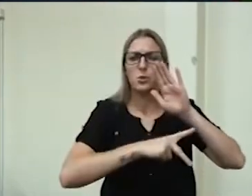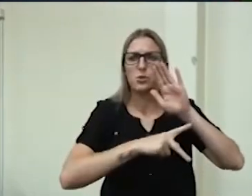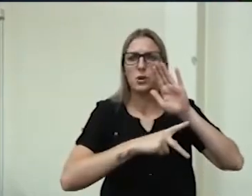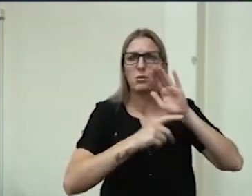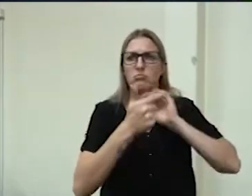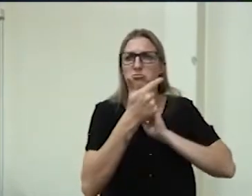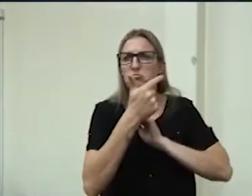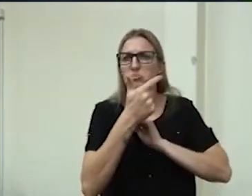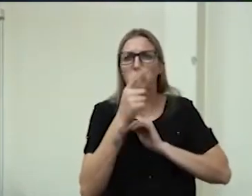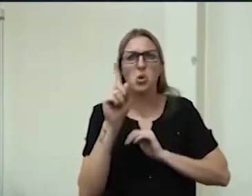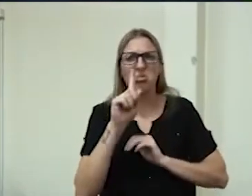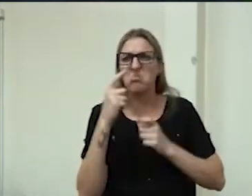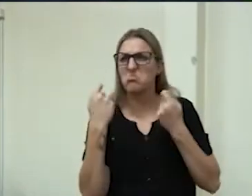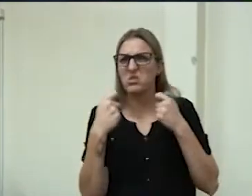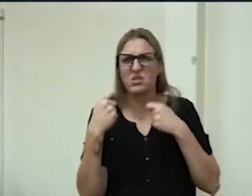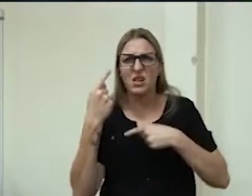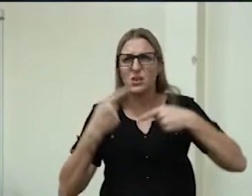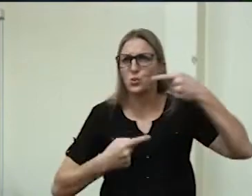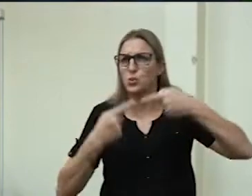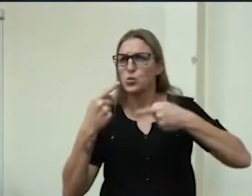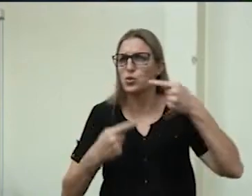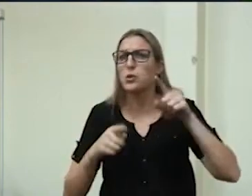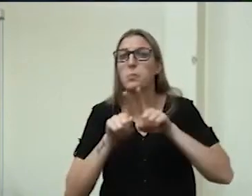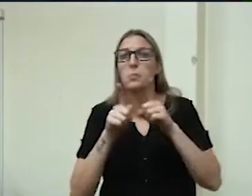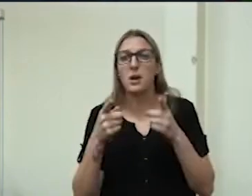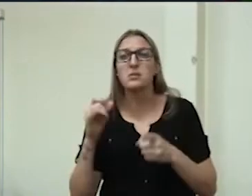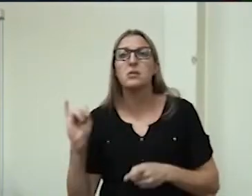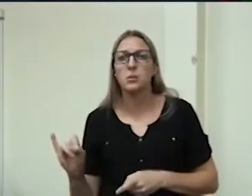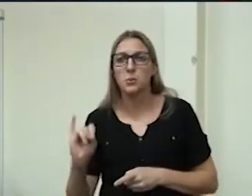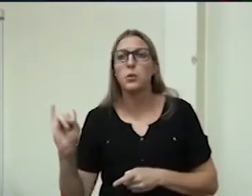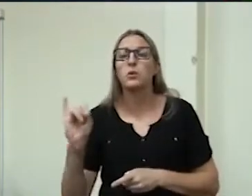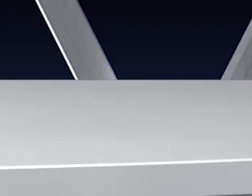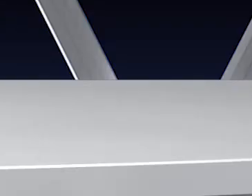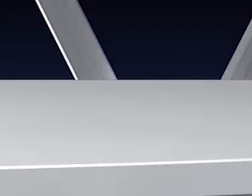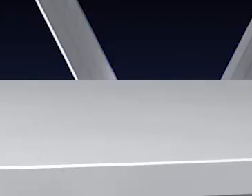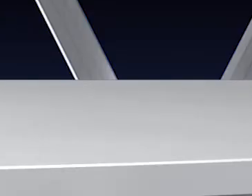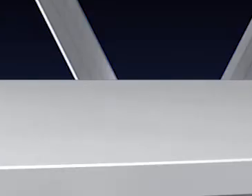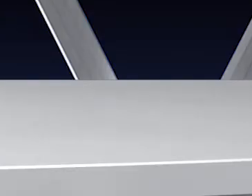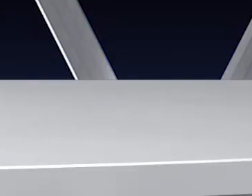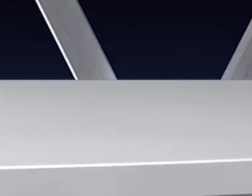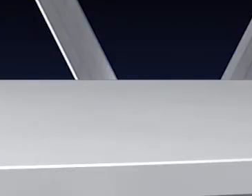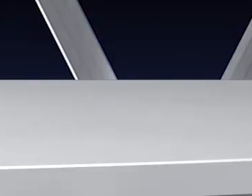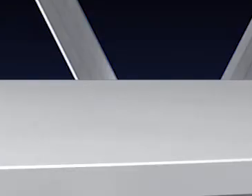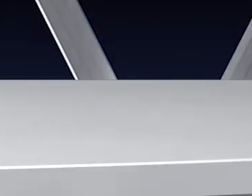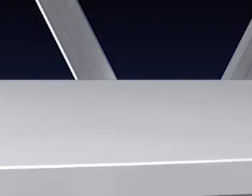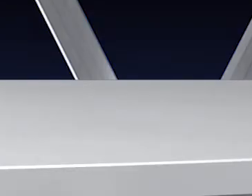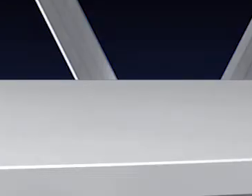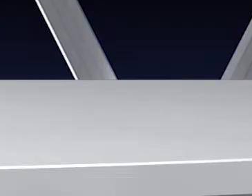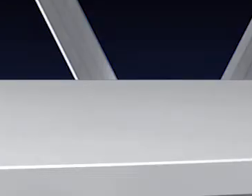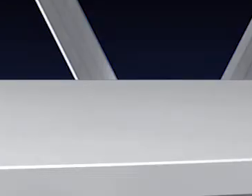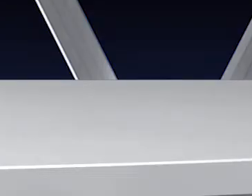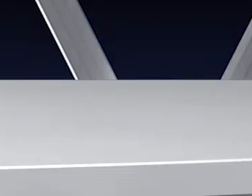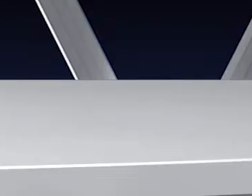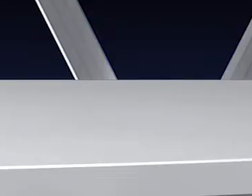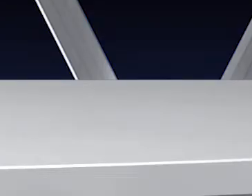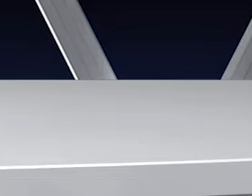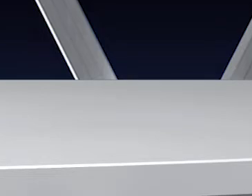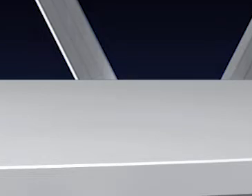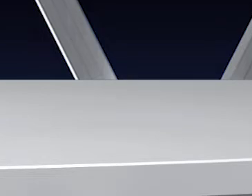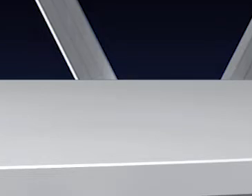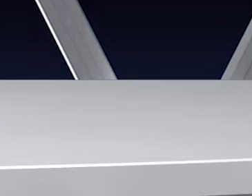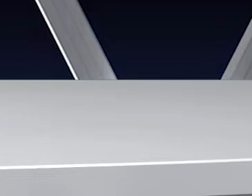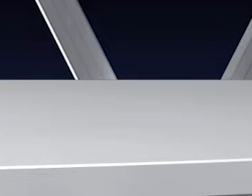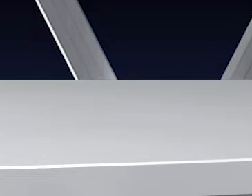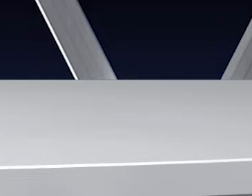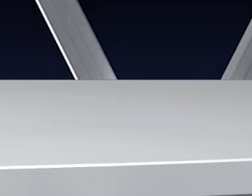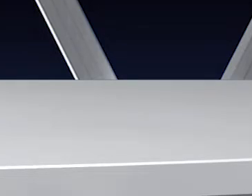não teria necessidade de discussão, mas é importante ter o voto favorável de todos. E no próximo bloco, você sabe o que vai acontecer